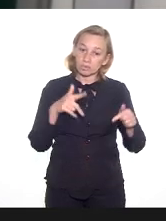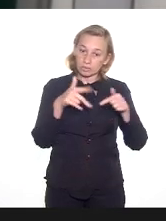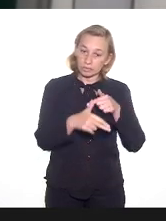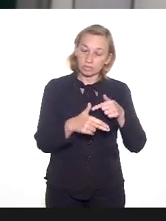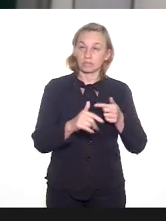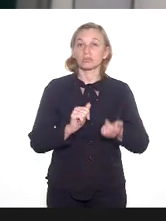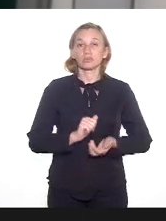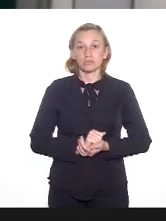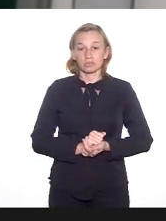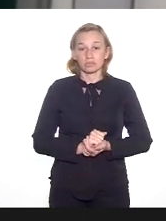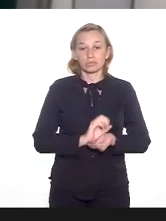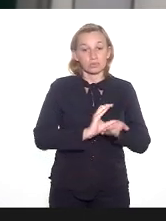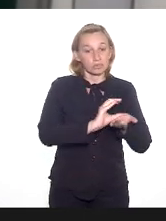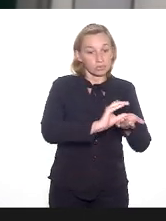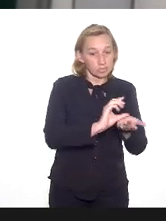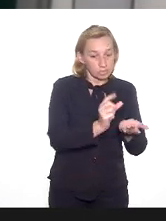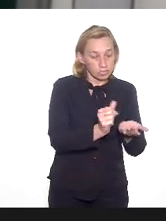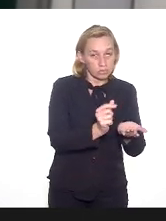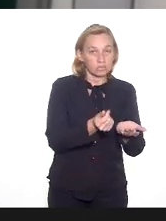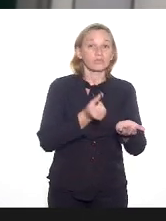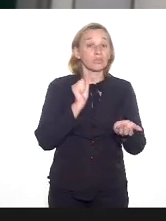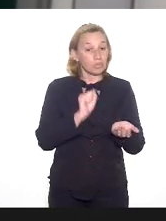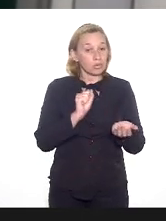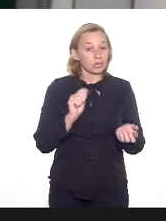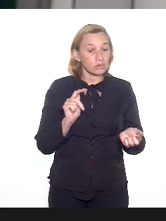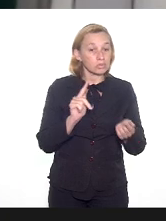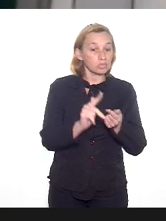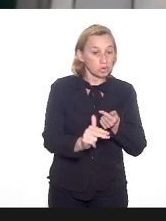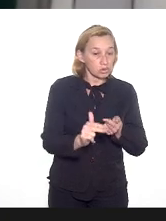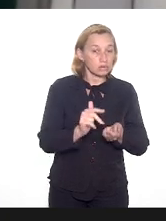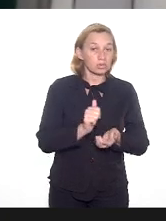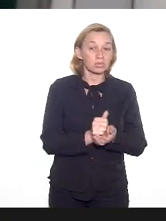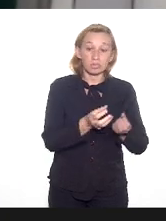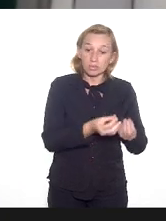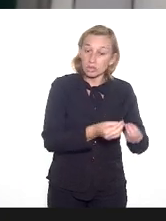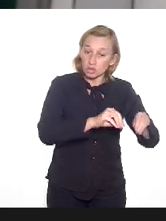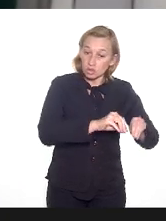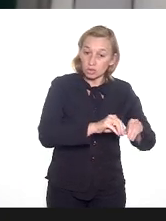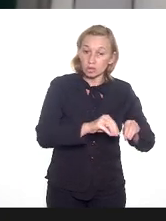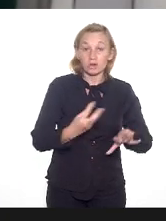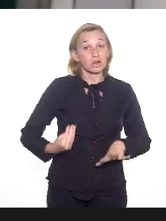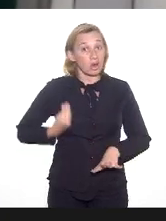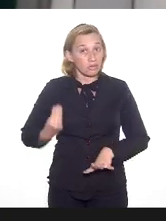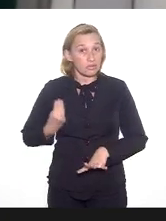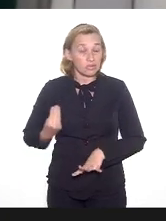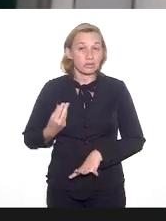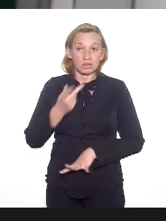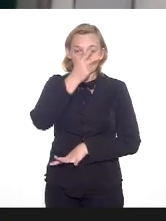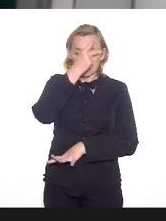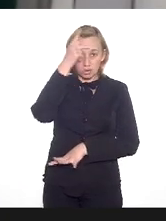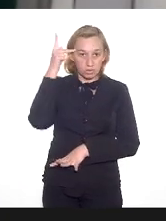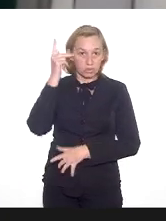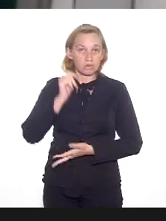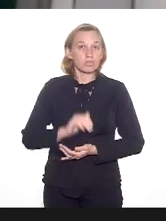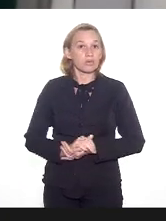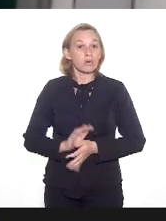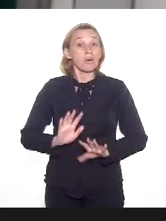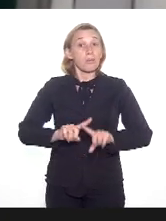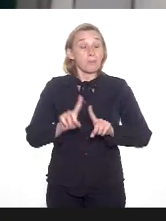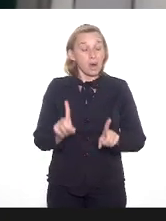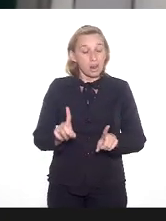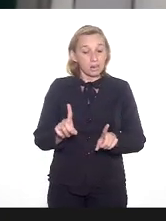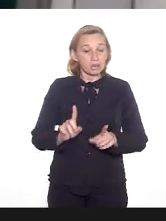esses recursos, repito, pode comprometer, em última instância, a sobrevivência das pessoas, né? Nas questões